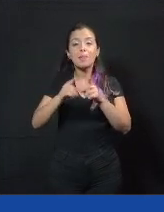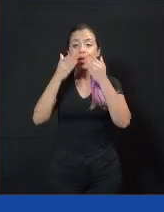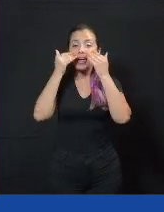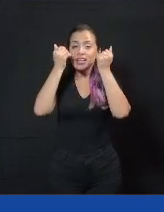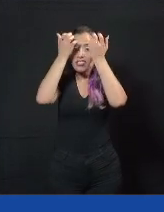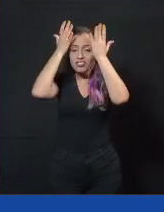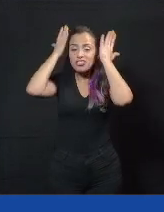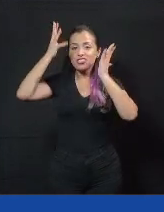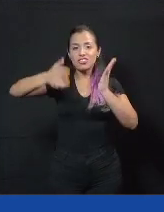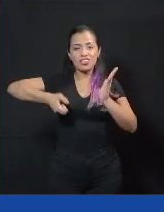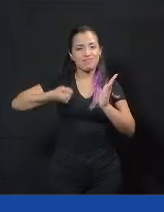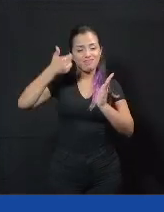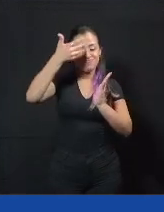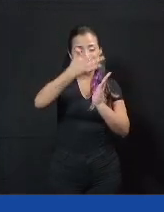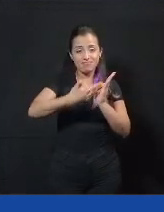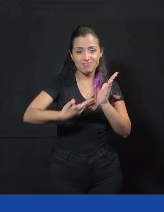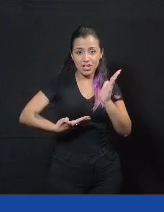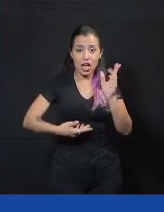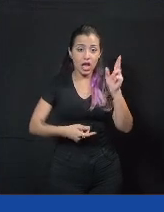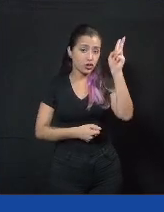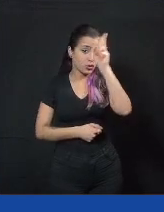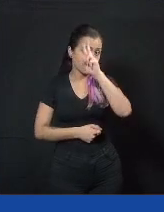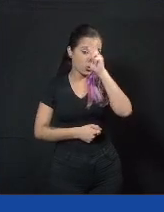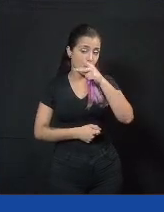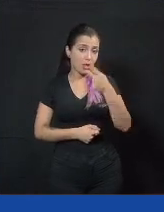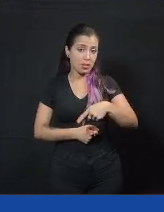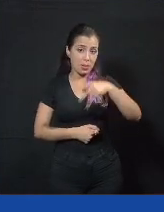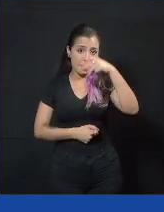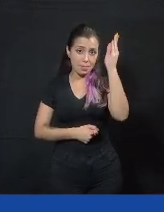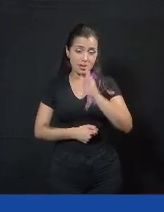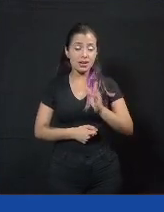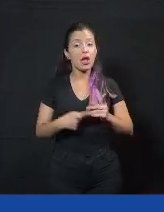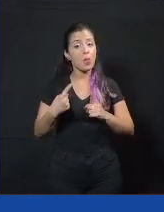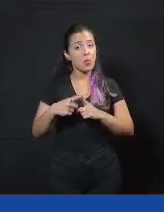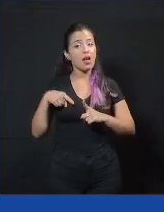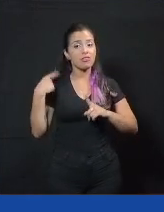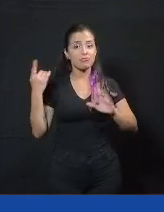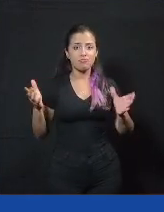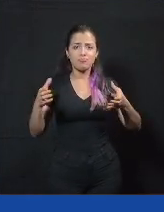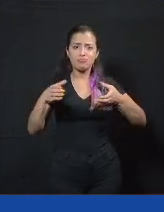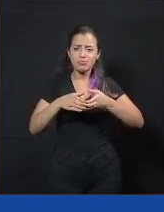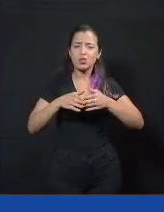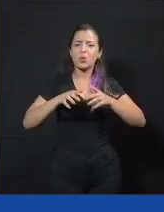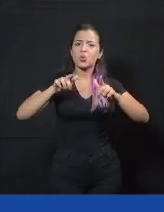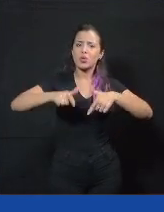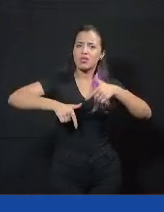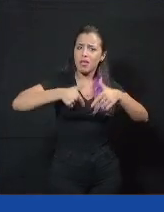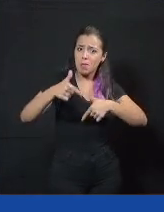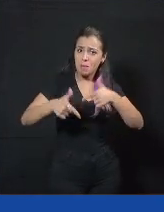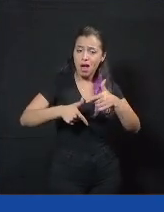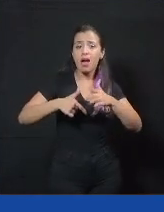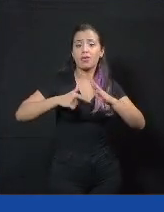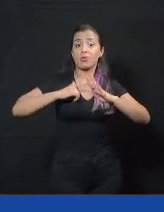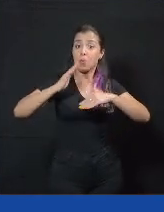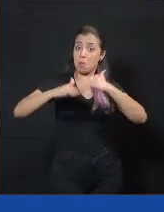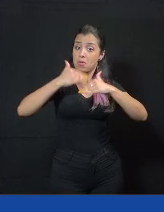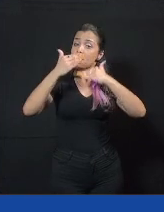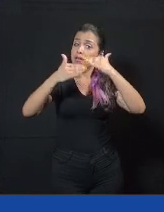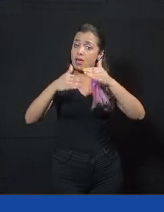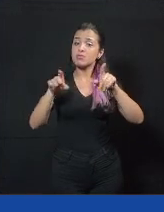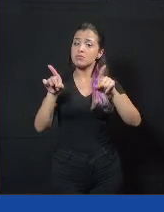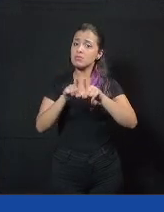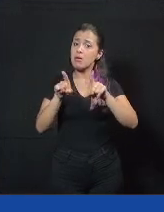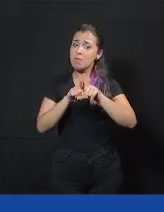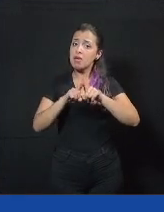também fazemos parte dessa ordem e mantemos, né, a lógica do trabalho, a lógica do progresso e a